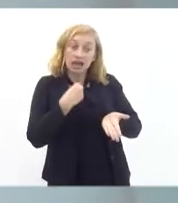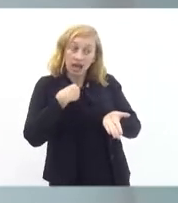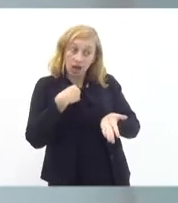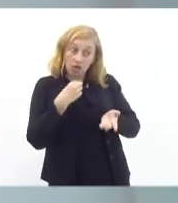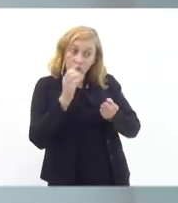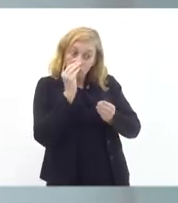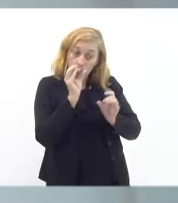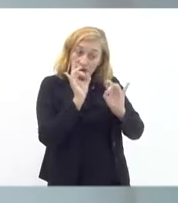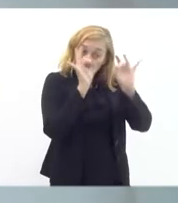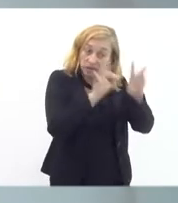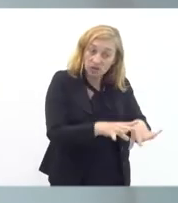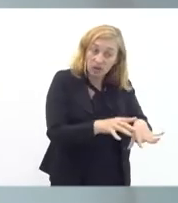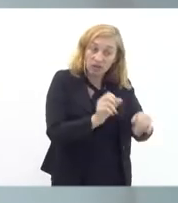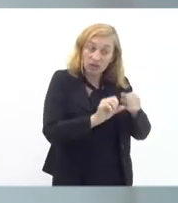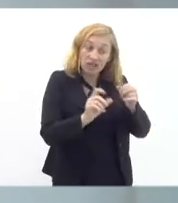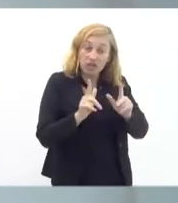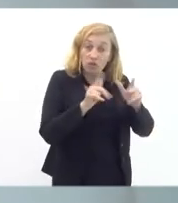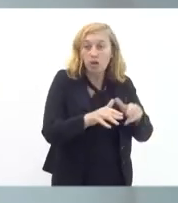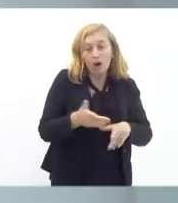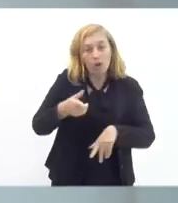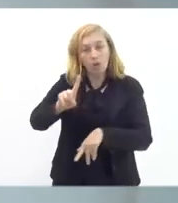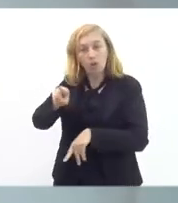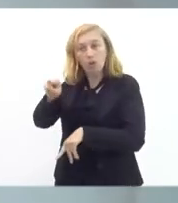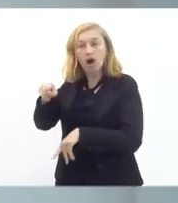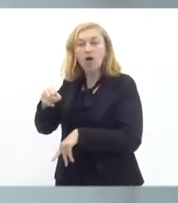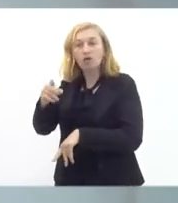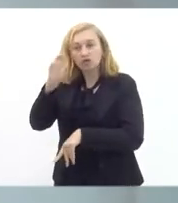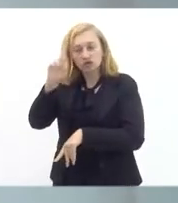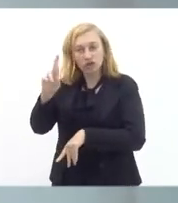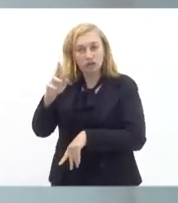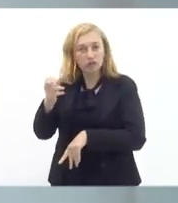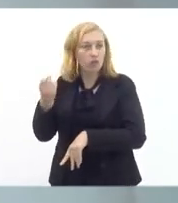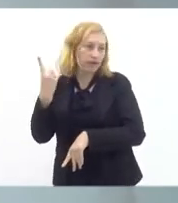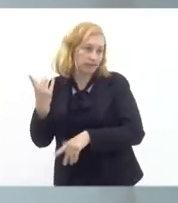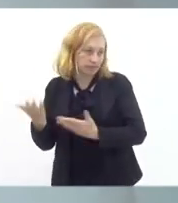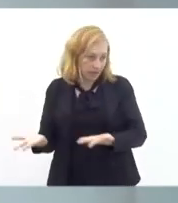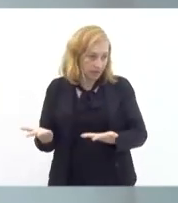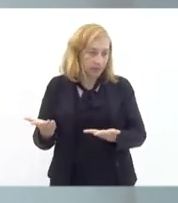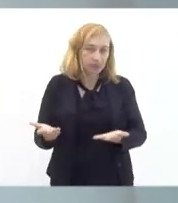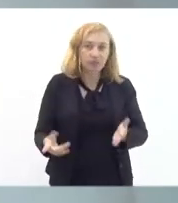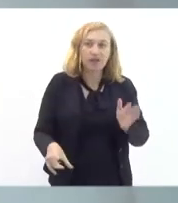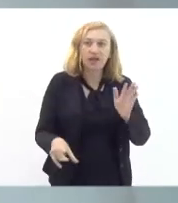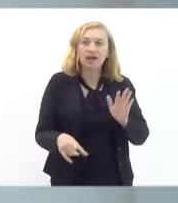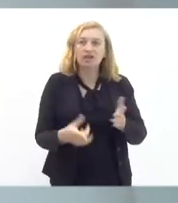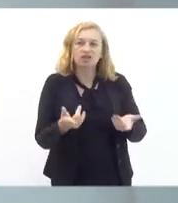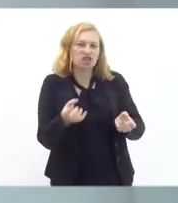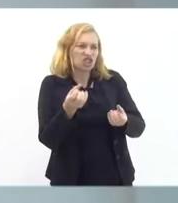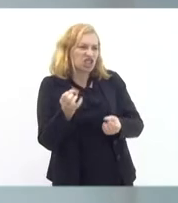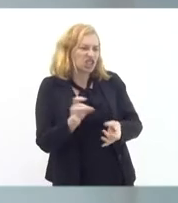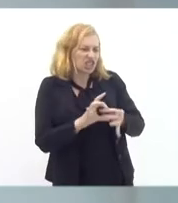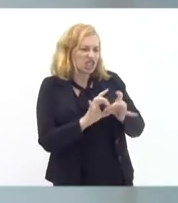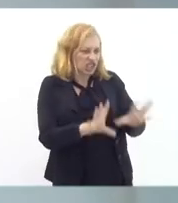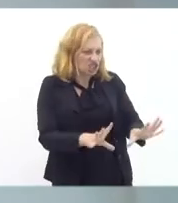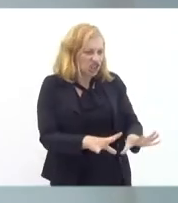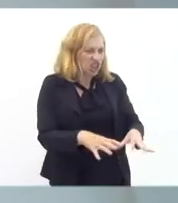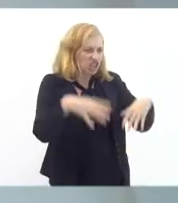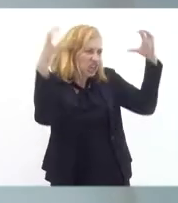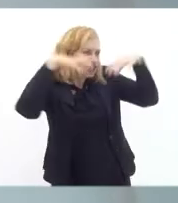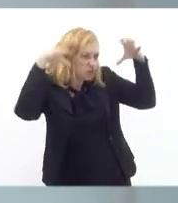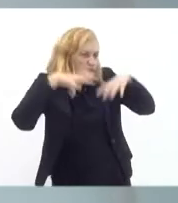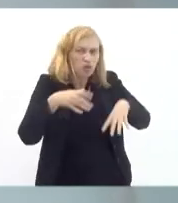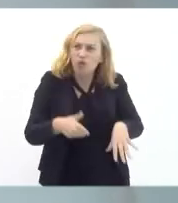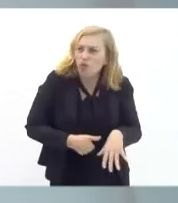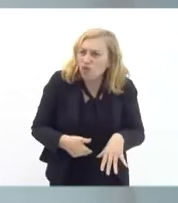tratos com aquele animalzinho. Não por causa da lei, por causa dele mesmo. Vou deixar ele ali na chuva, passando fome, sede.